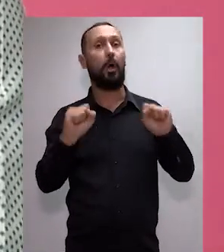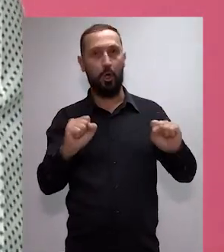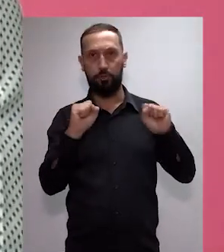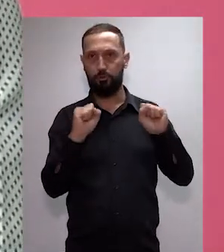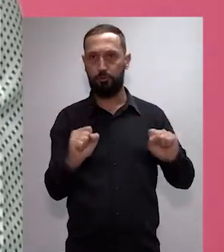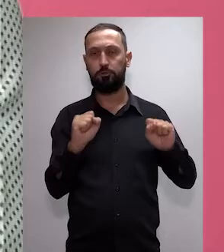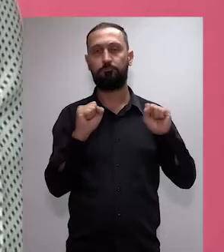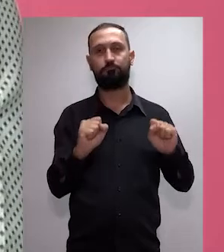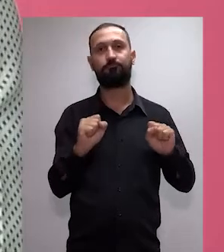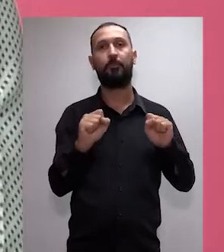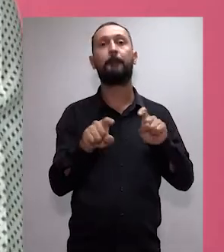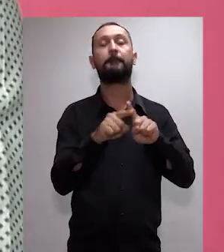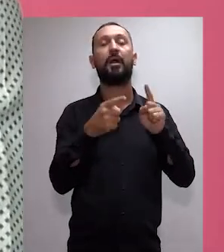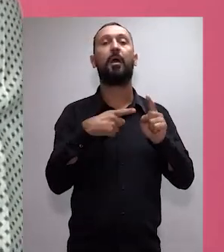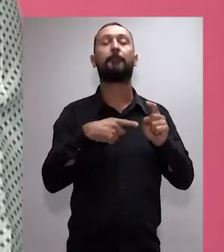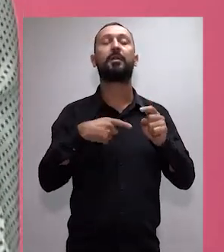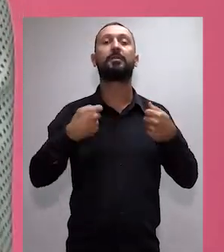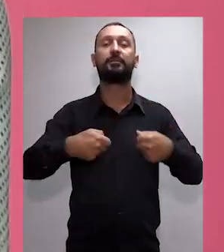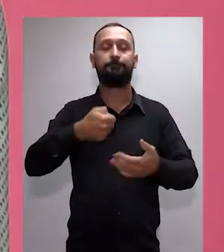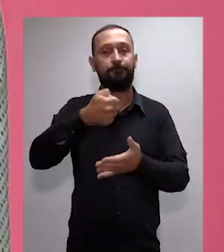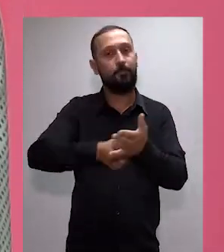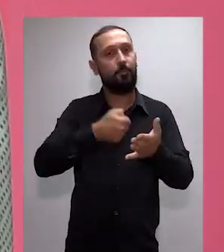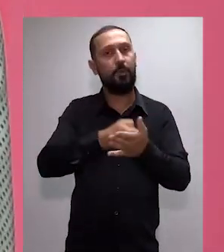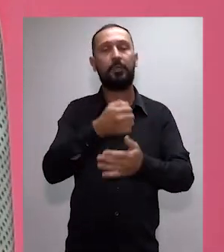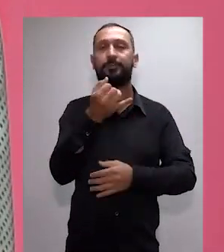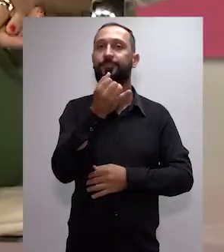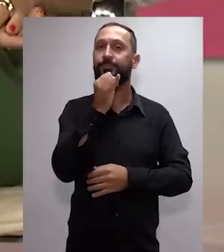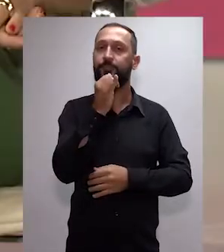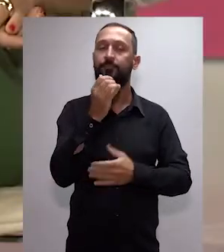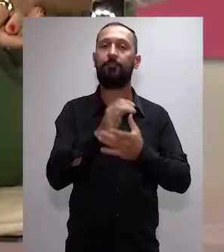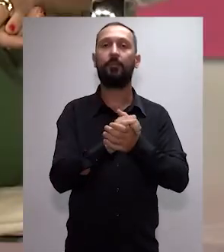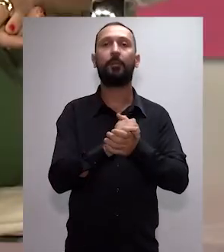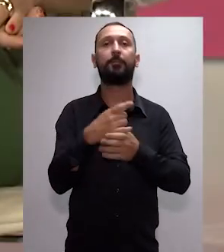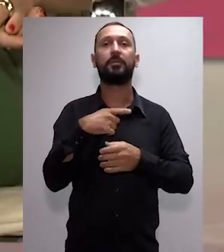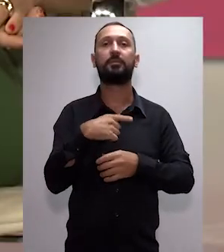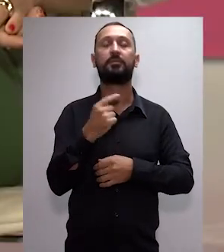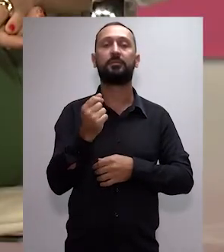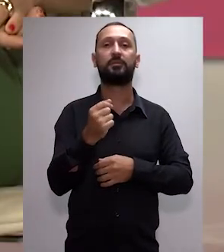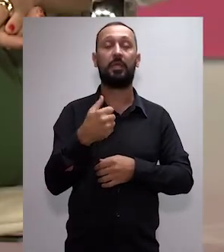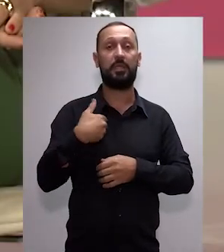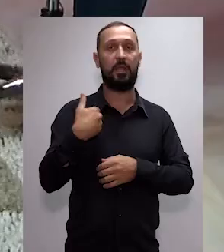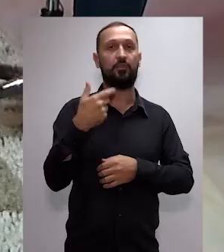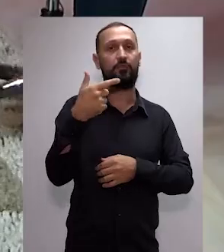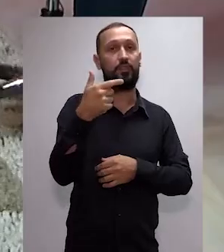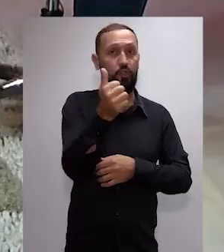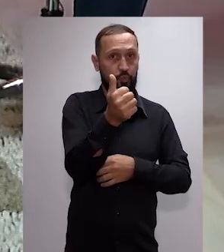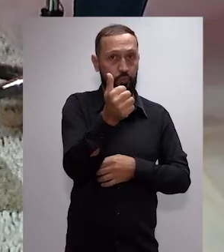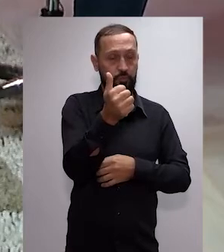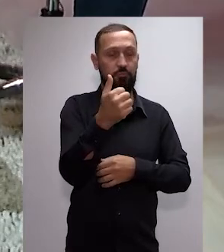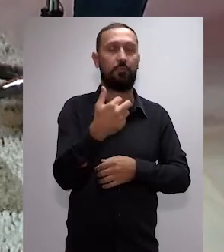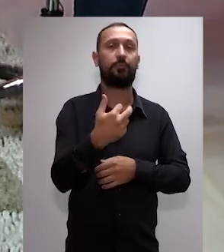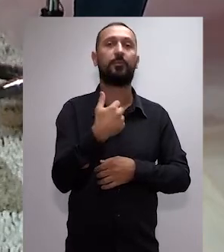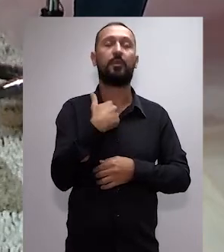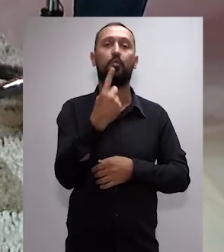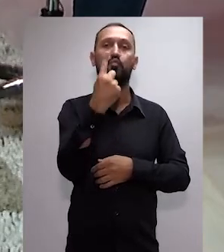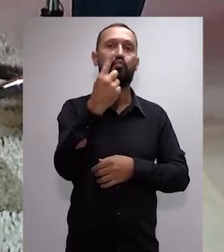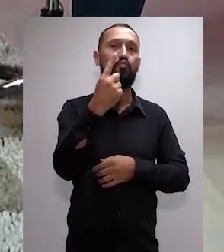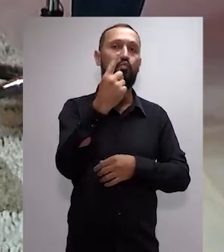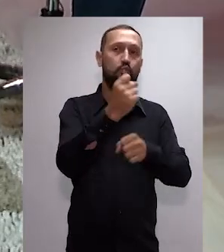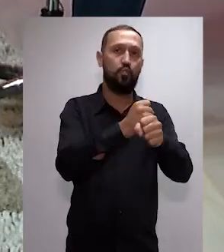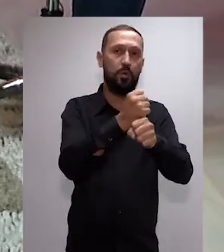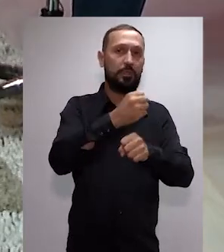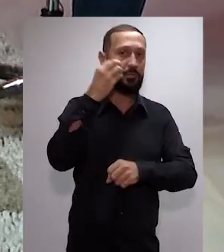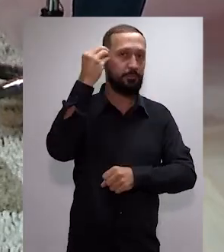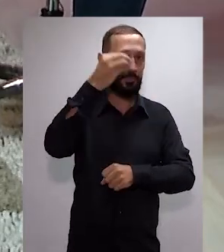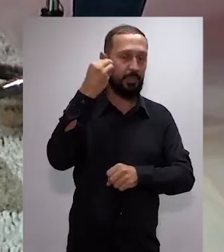também pode. Só que tem algumas exigências a mais. Por exemplo, ele precisa ter no mínimo 21 anos de idade. Em vez de ele ter 1 ano